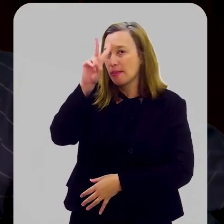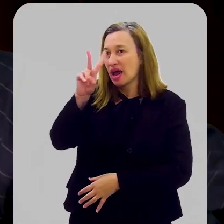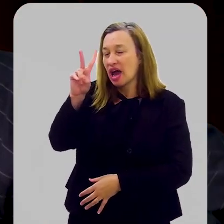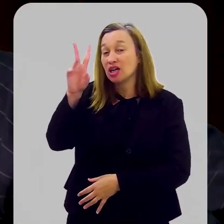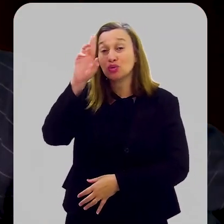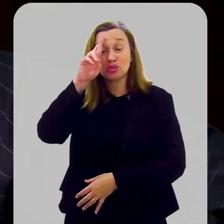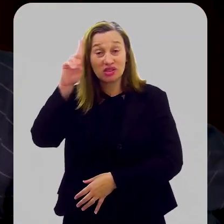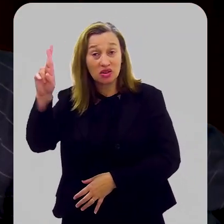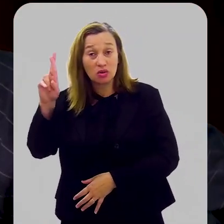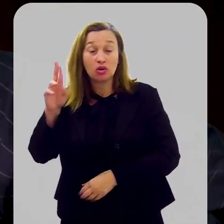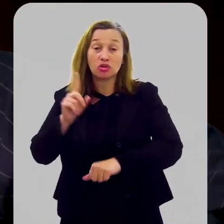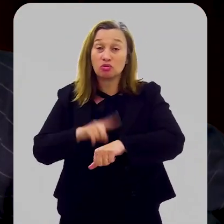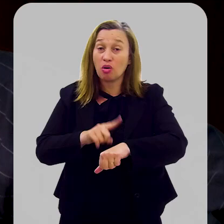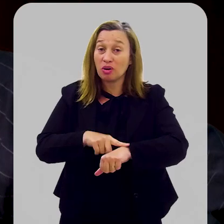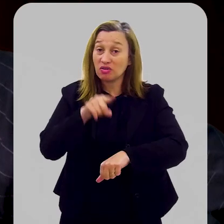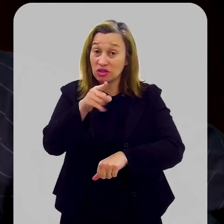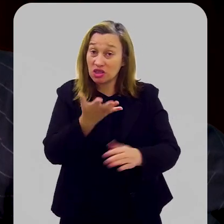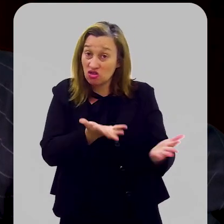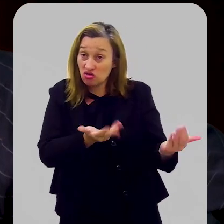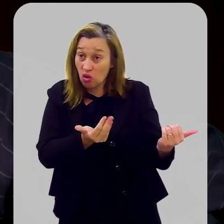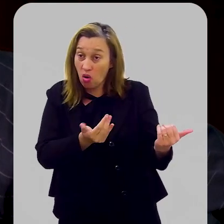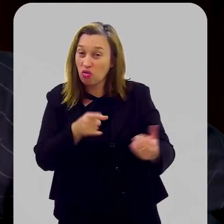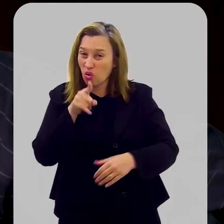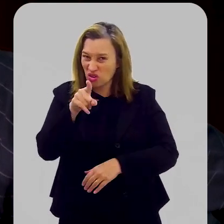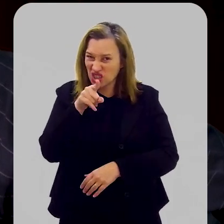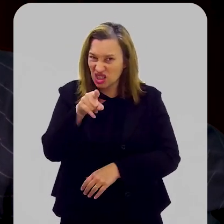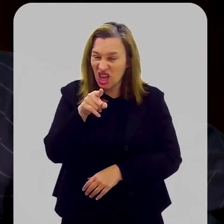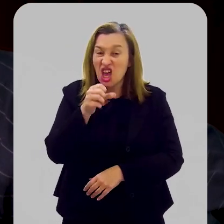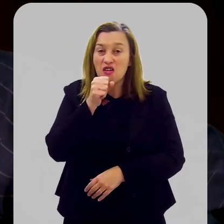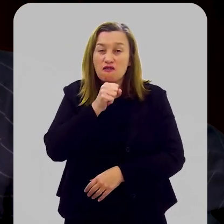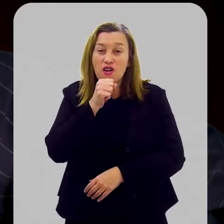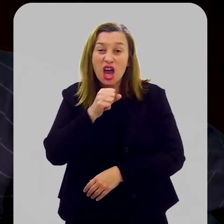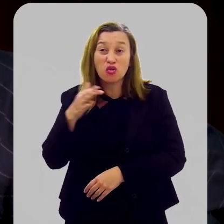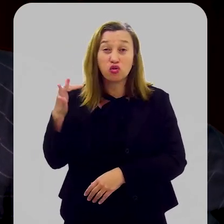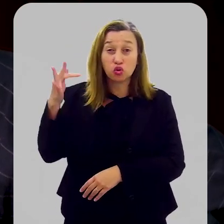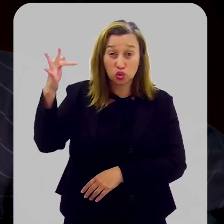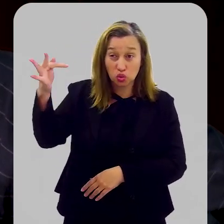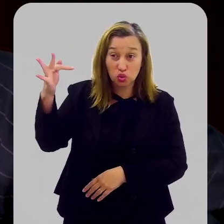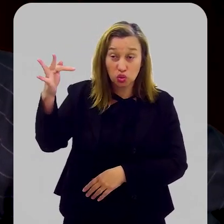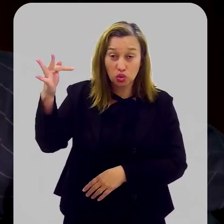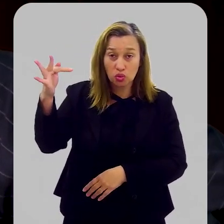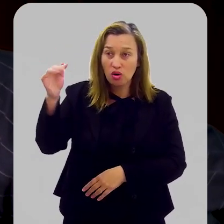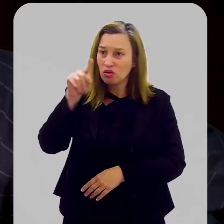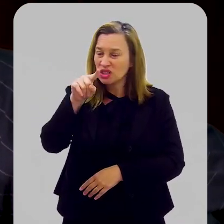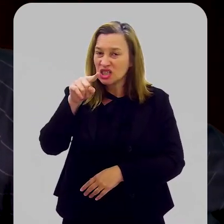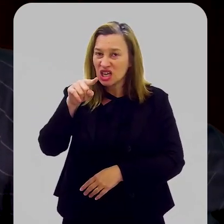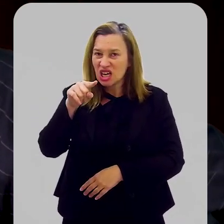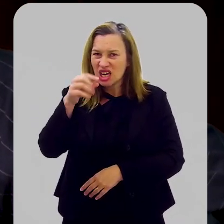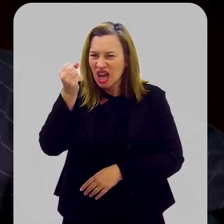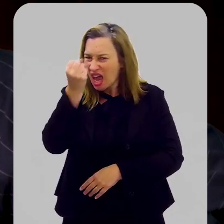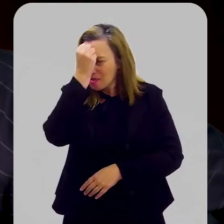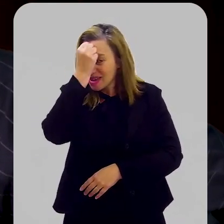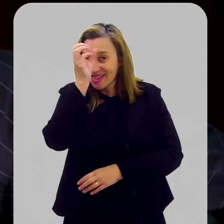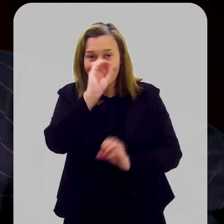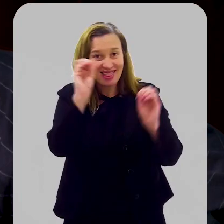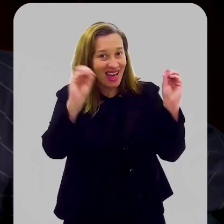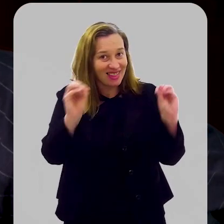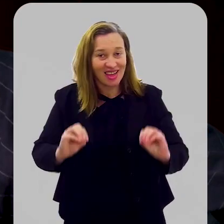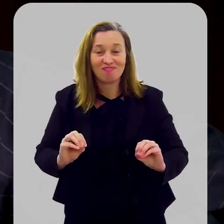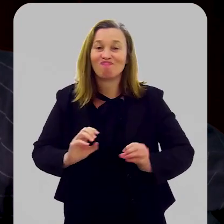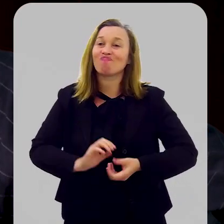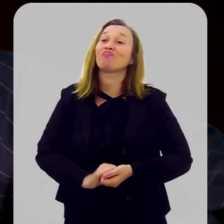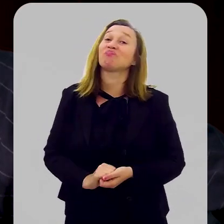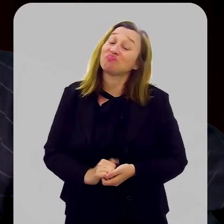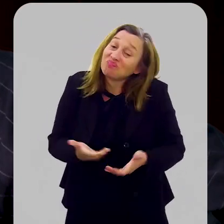Senhor no dia da tua mocidade. Meu Deus. Quando você envelhecer... Você não vai ter do que se